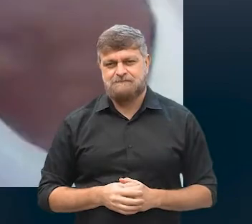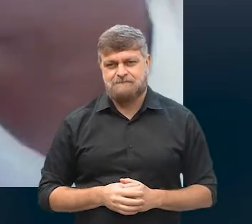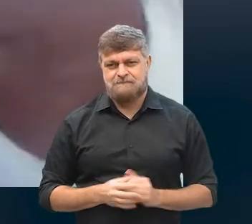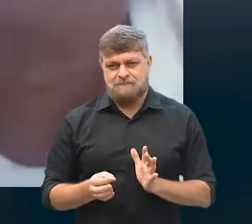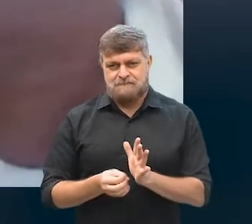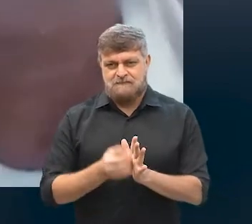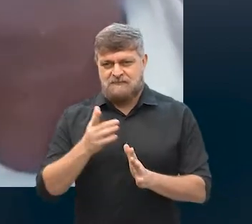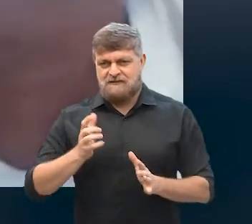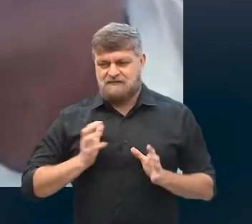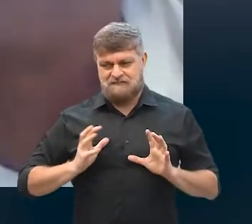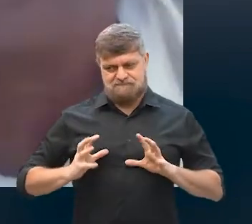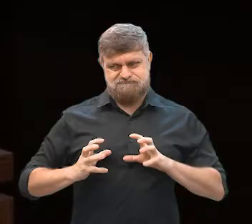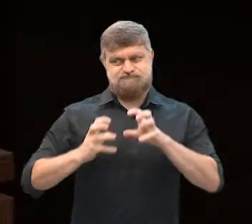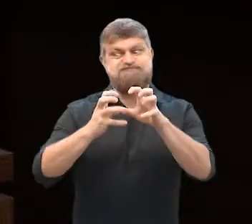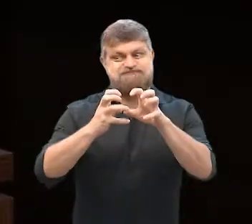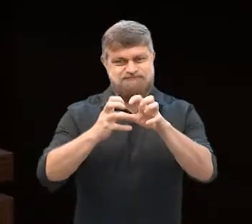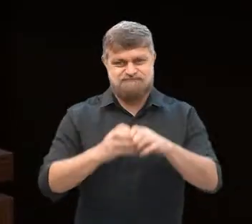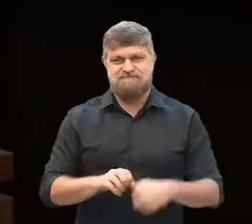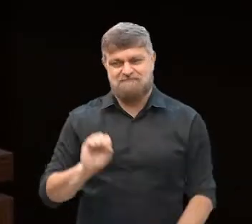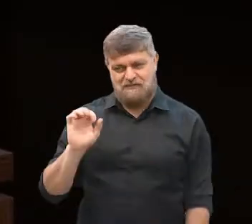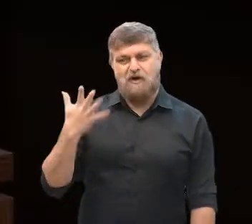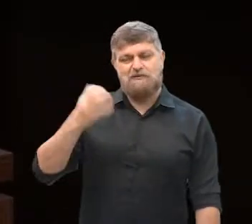às vezes dá uns cortocircuitos, sim.